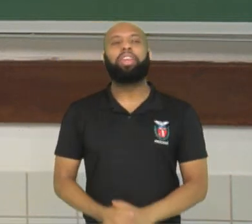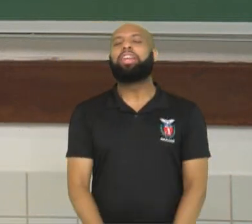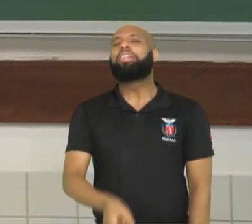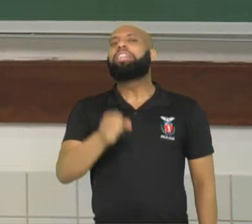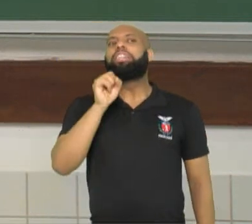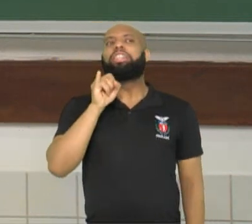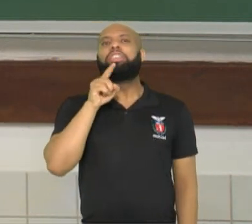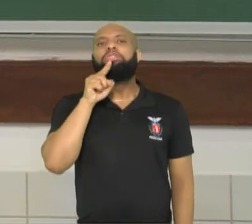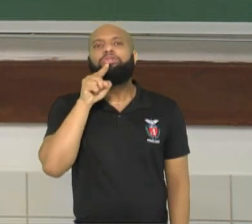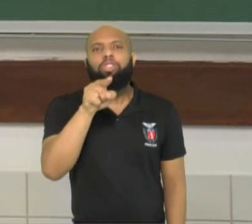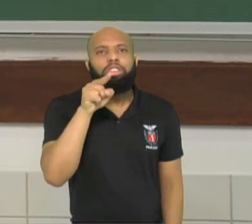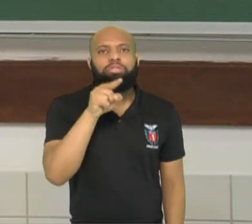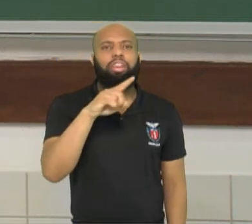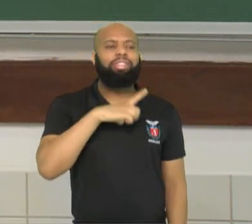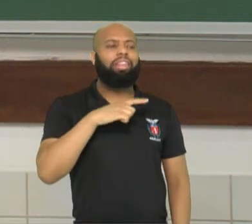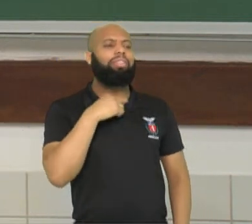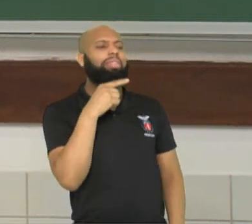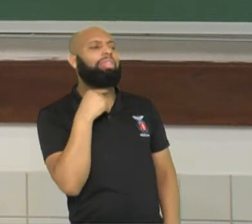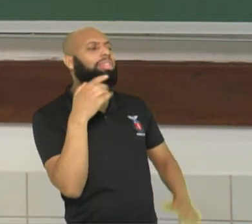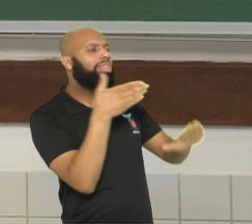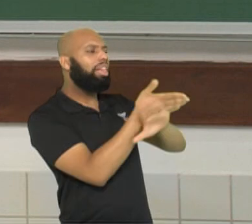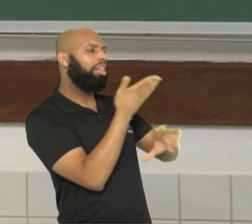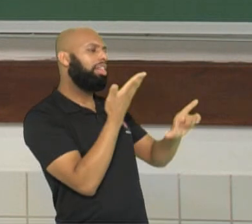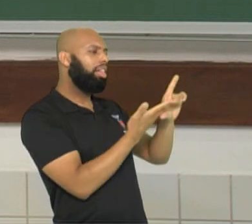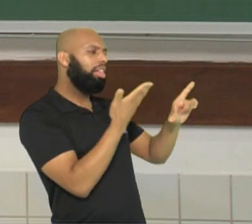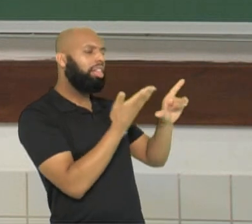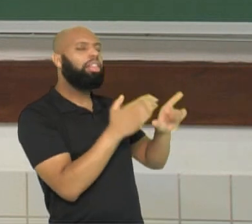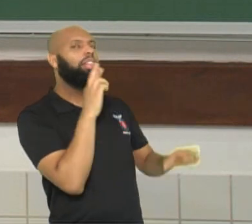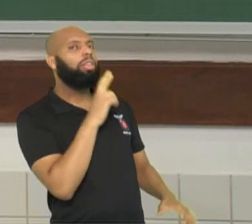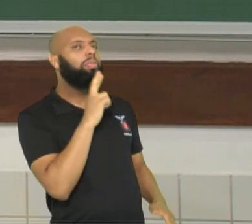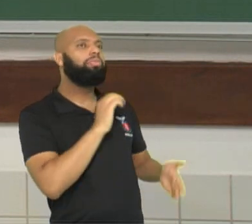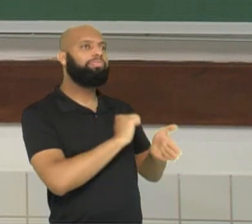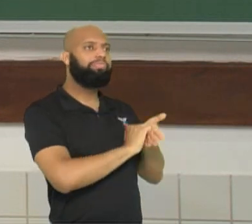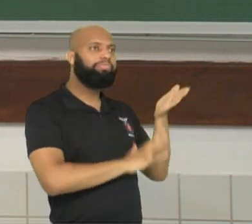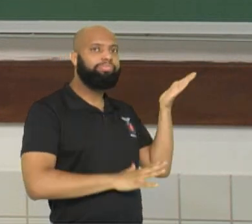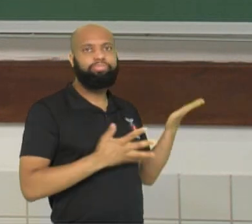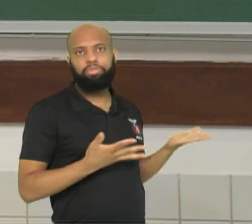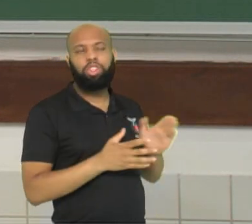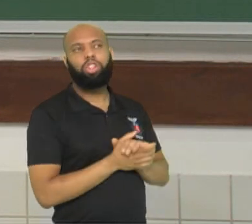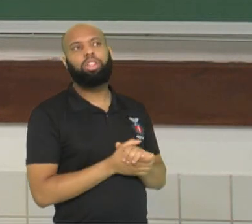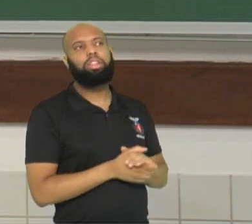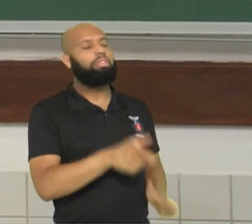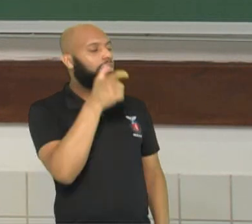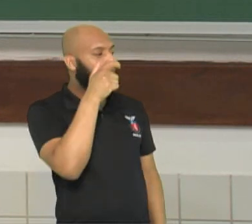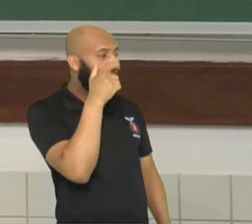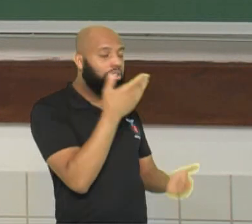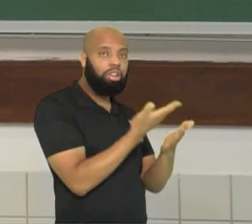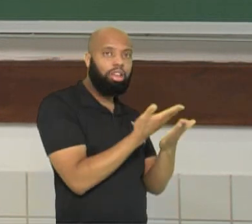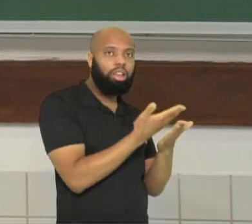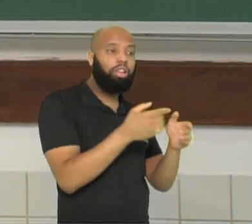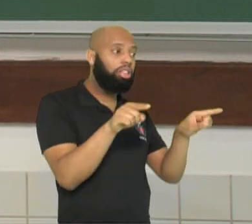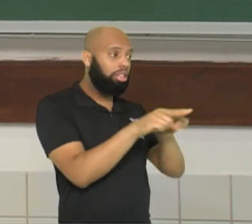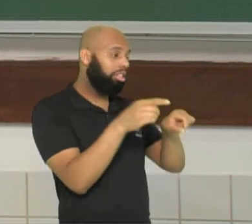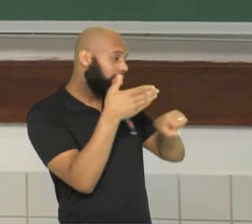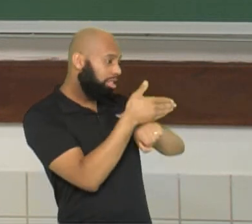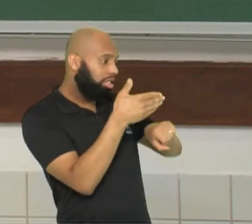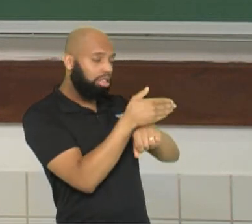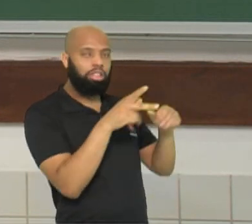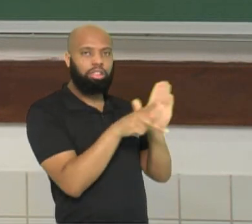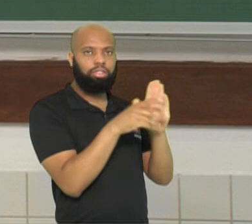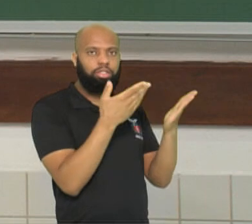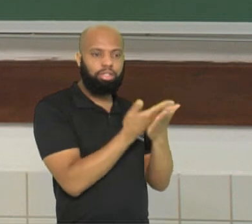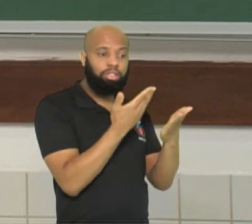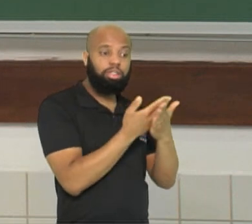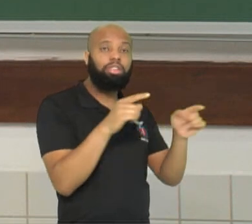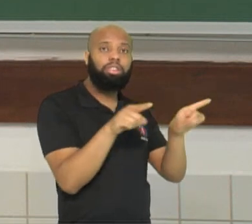Caso você esteja tendo alguma dificuldade em assistir às aulas, em participar das aulas, em